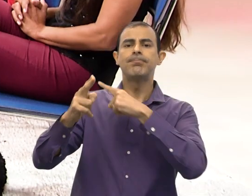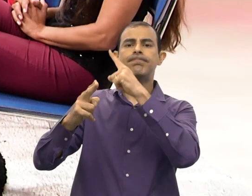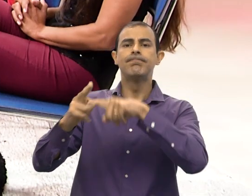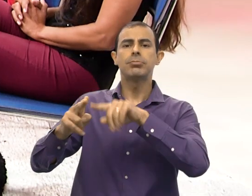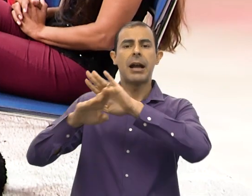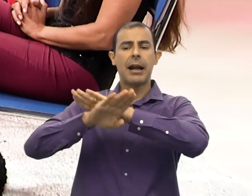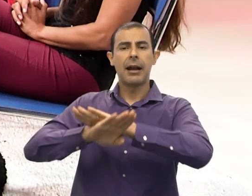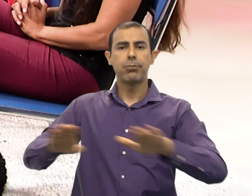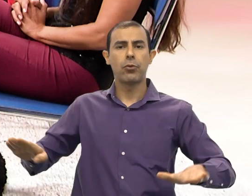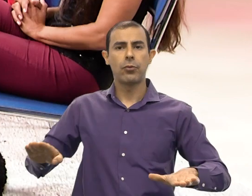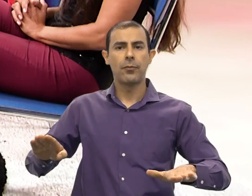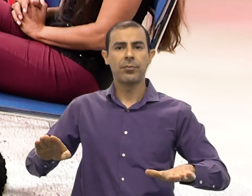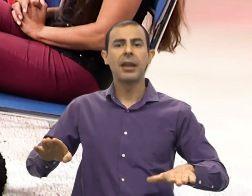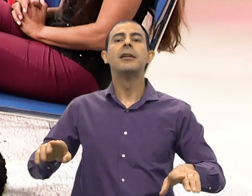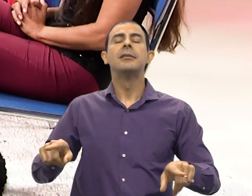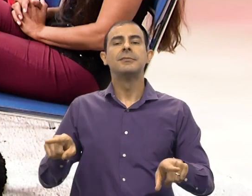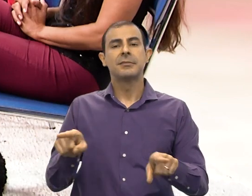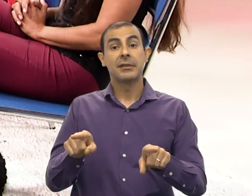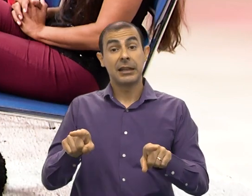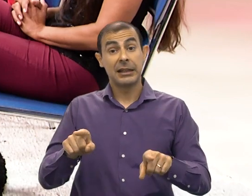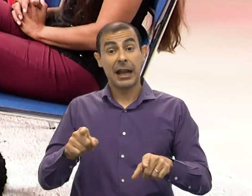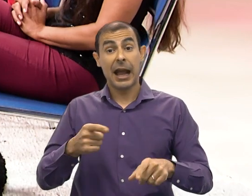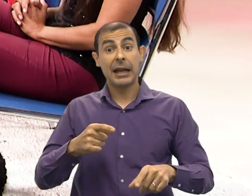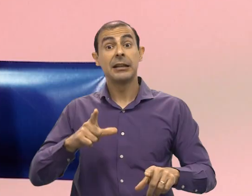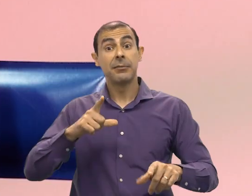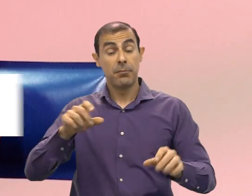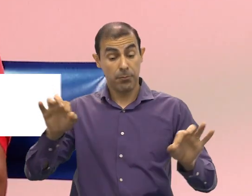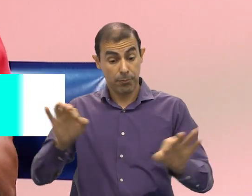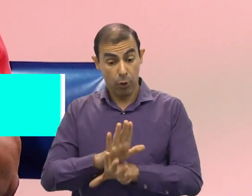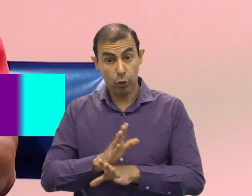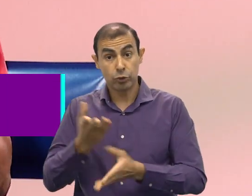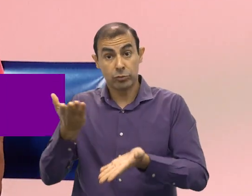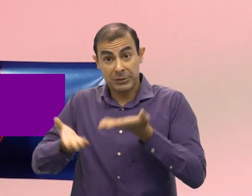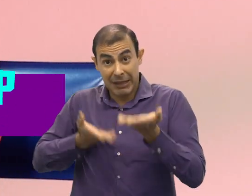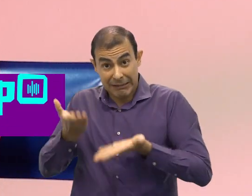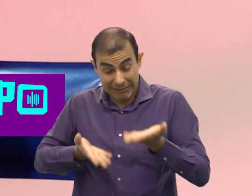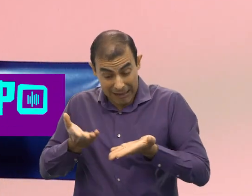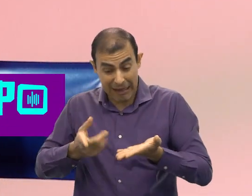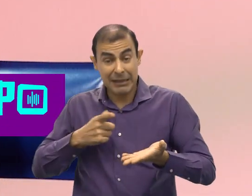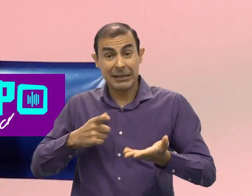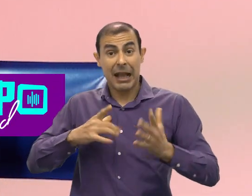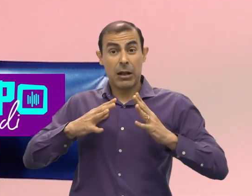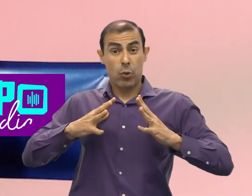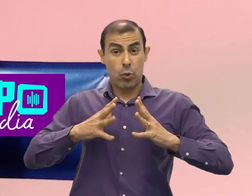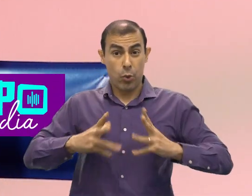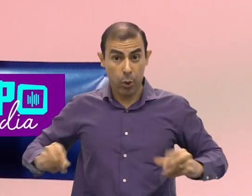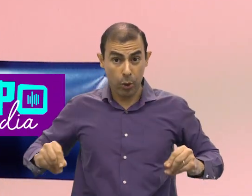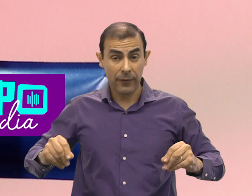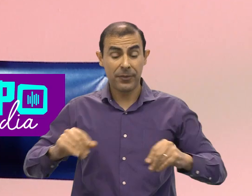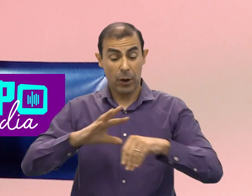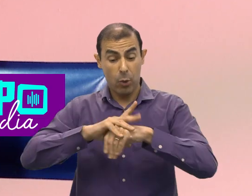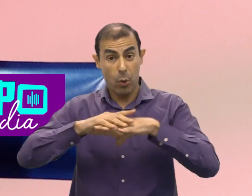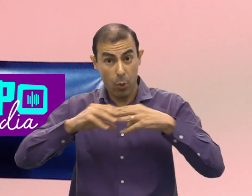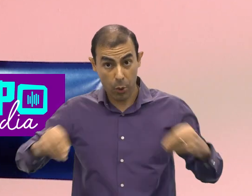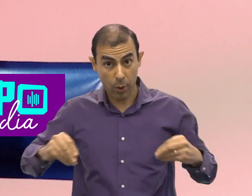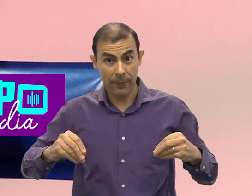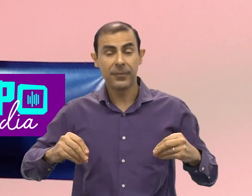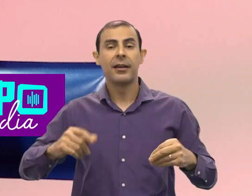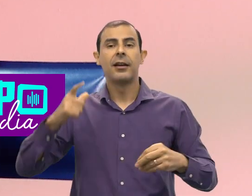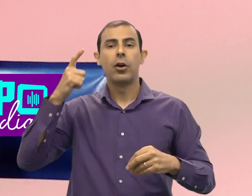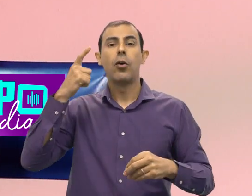semana. E após o transplante eu voltei para a atividade física, primeiro com caminhadas, corridas de rua, já